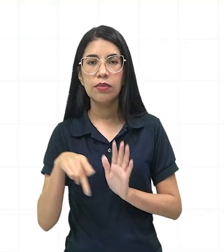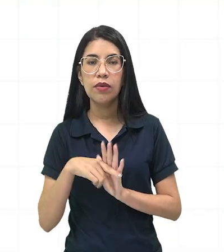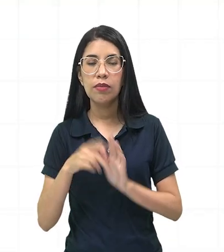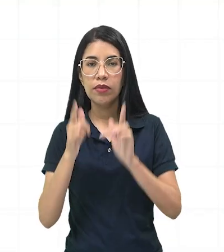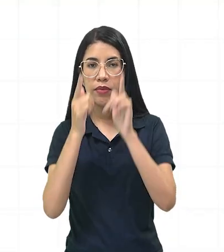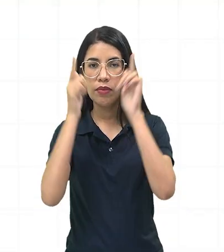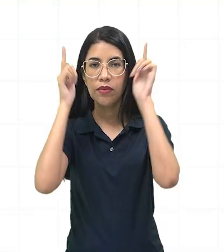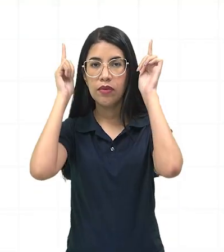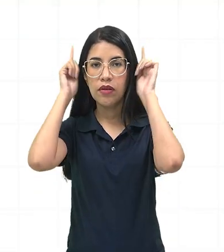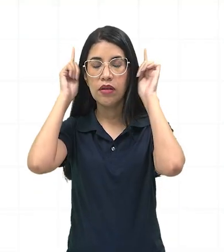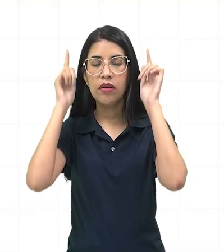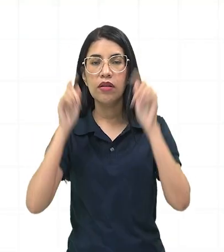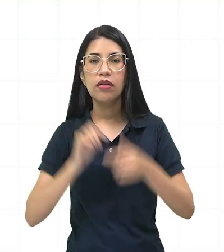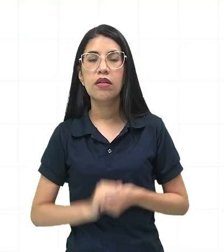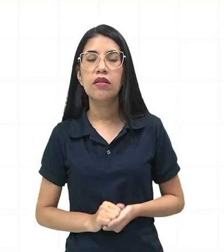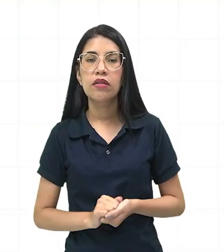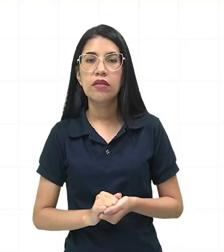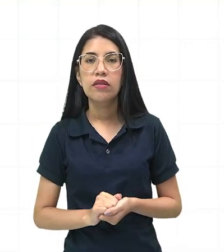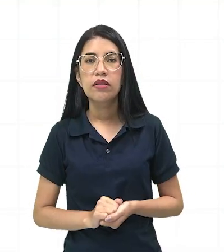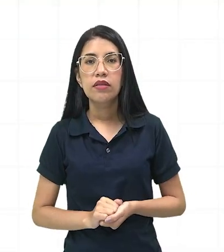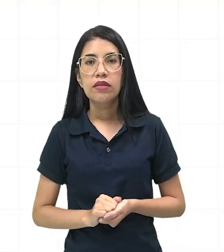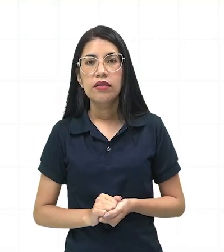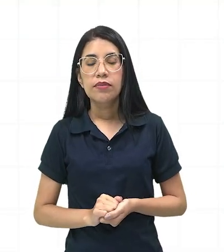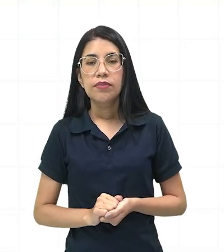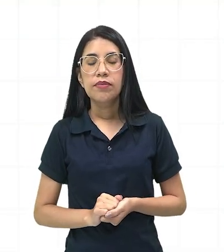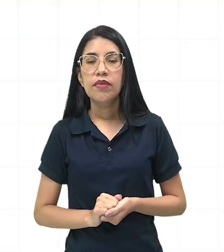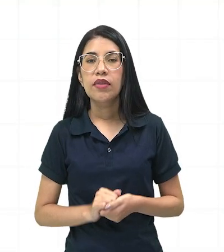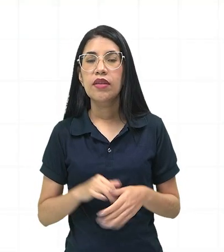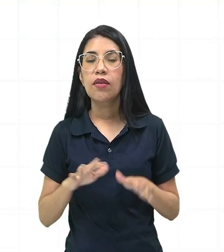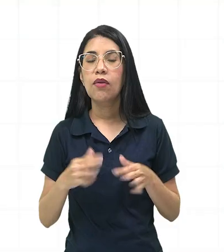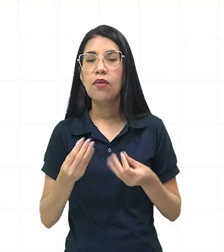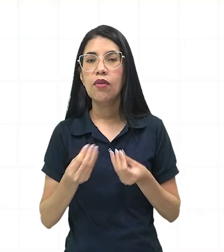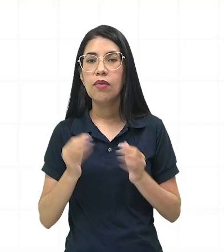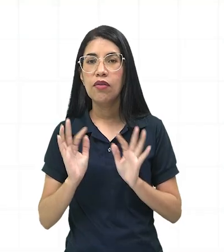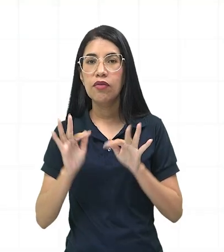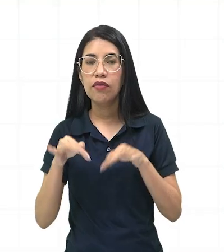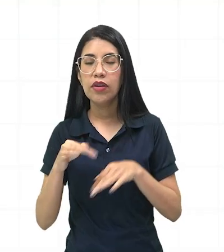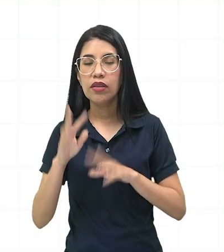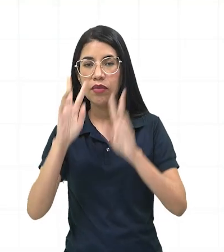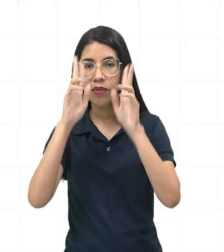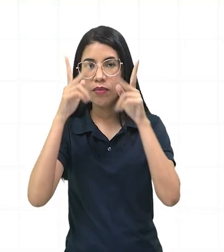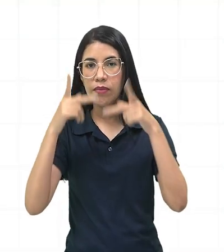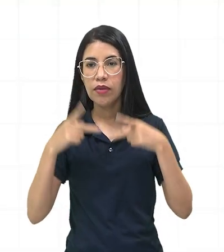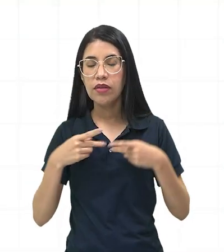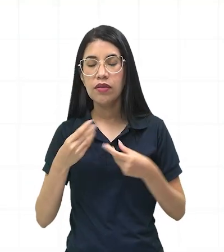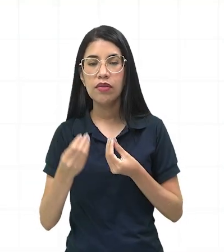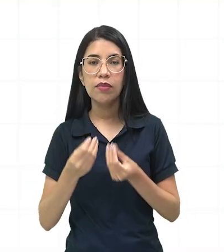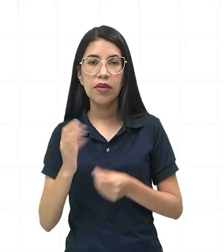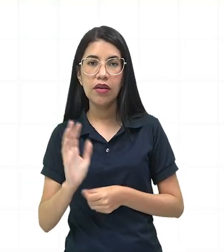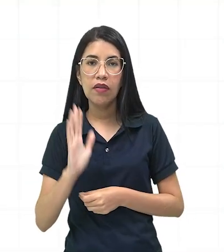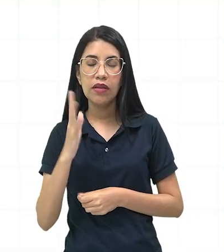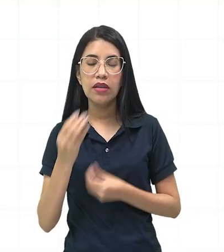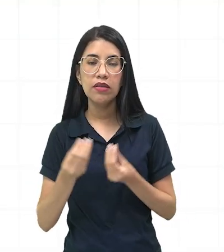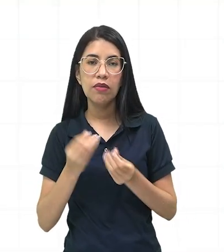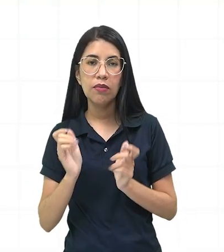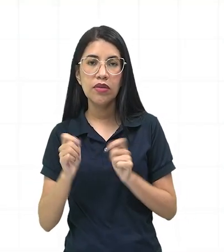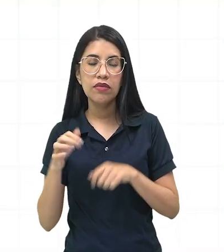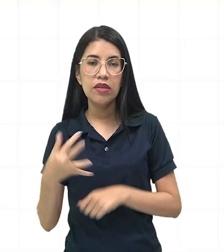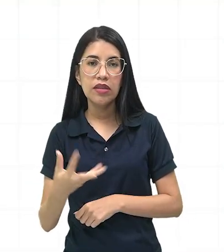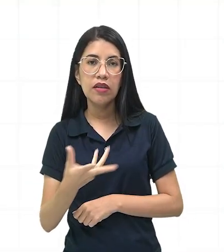é uma palavra, tem umas coisas bem interessantes. Então, qual é o fim desse ser humano? Como é que ele vai ser